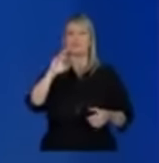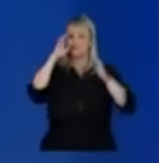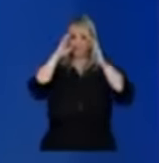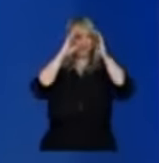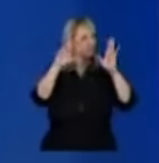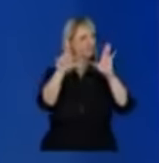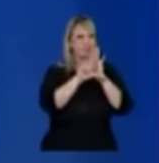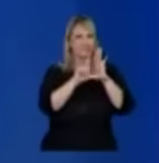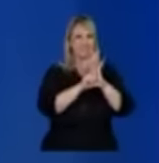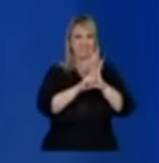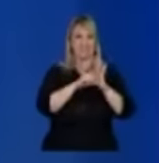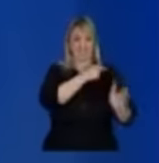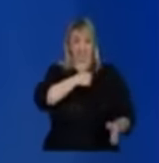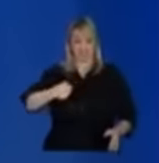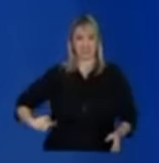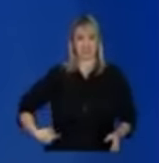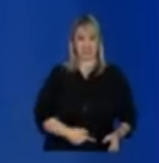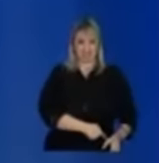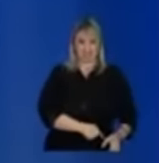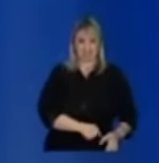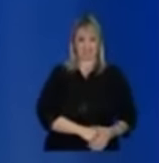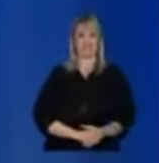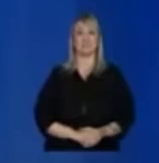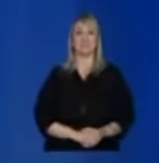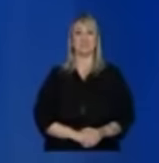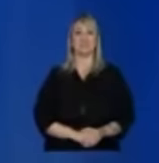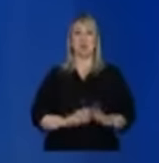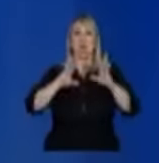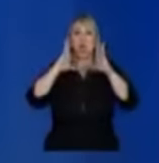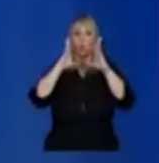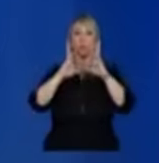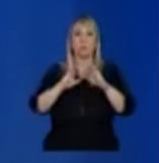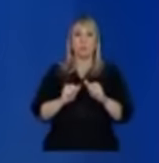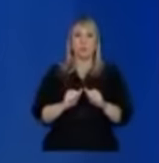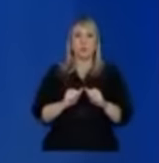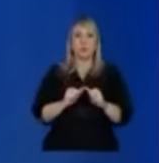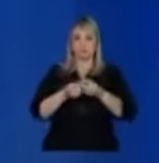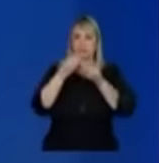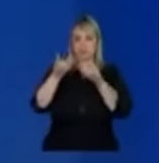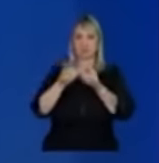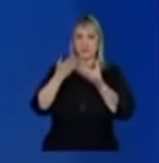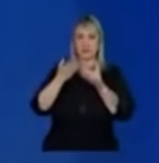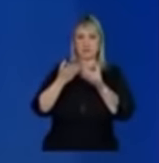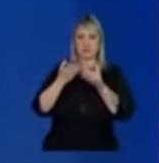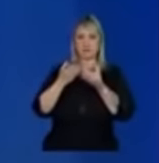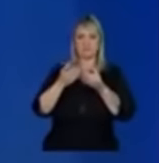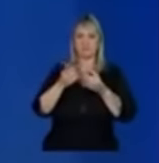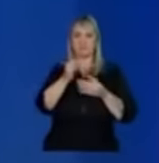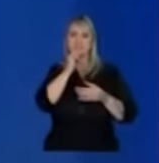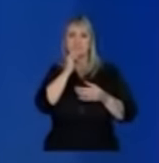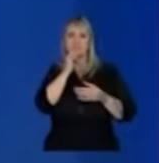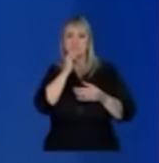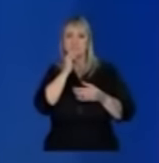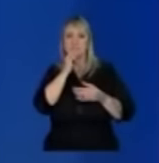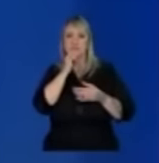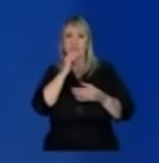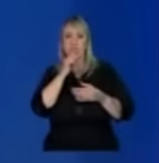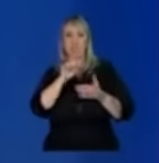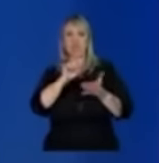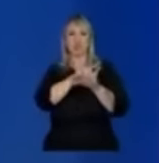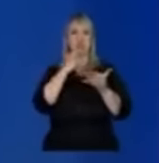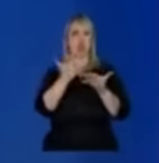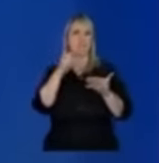lá. Na China, vamos para a Ásia. Todos esses dados são de fontes como, por exemplo, o Washington